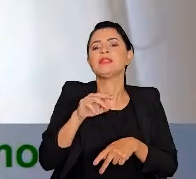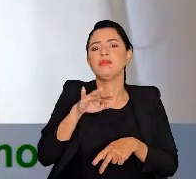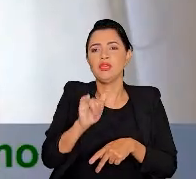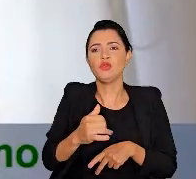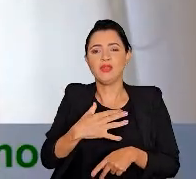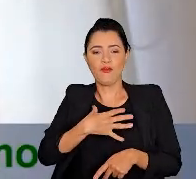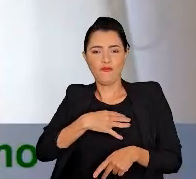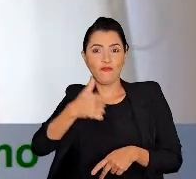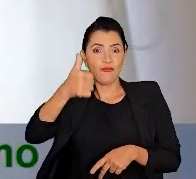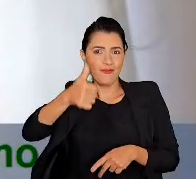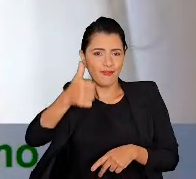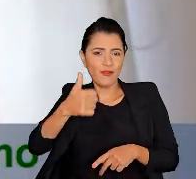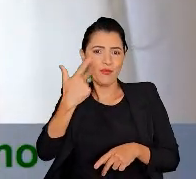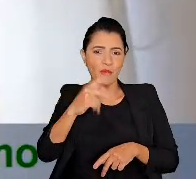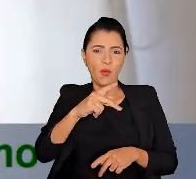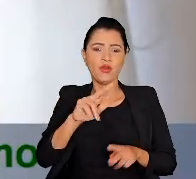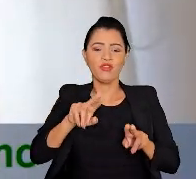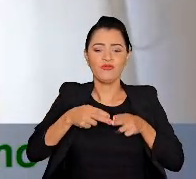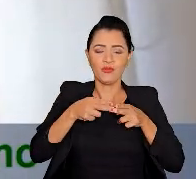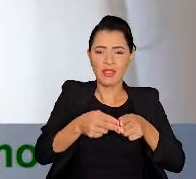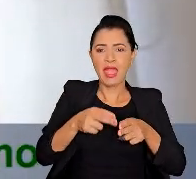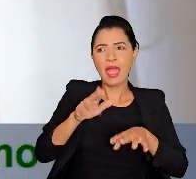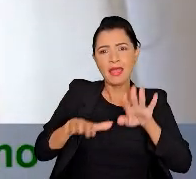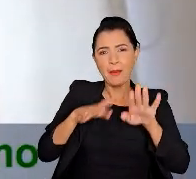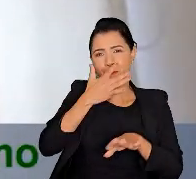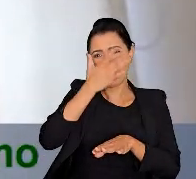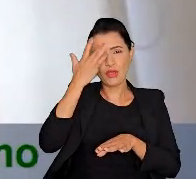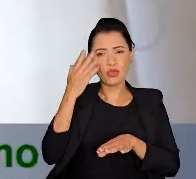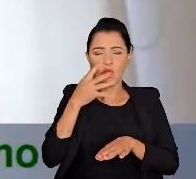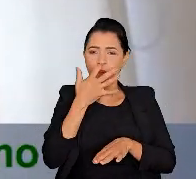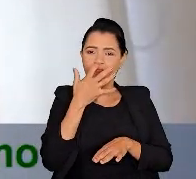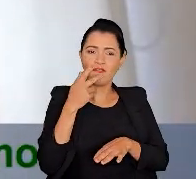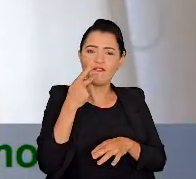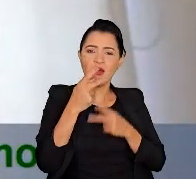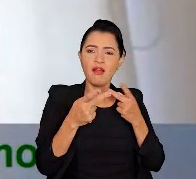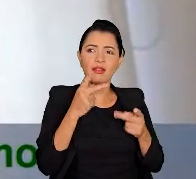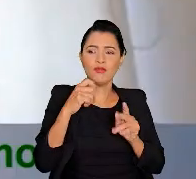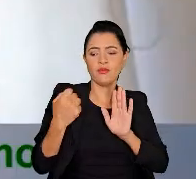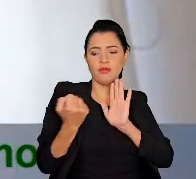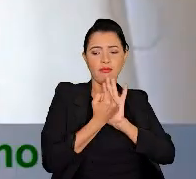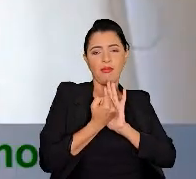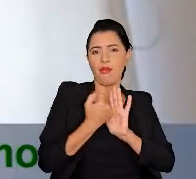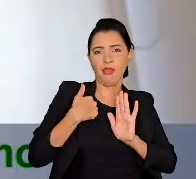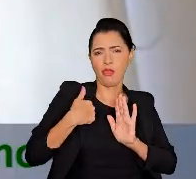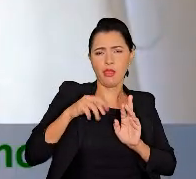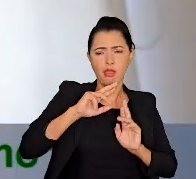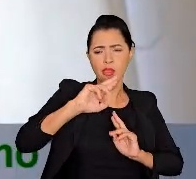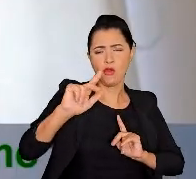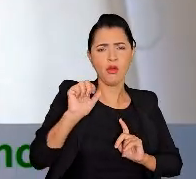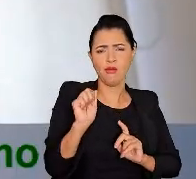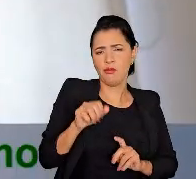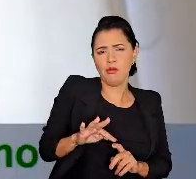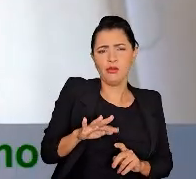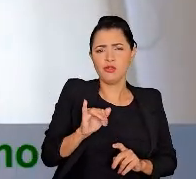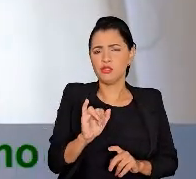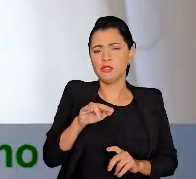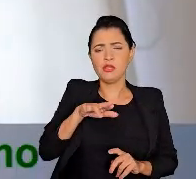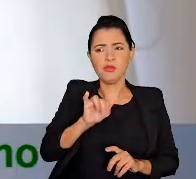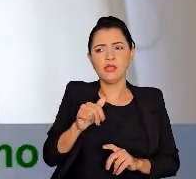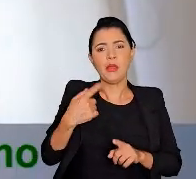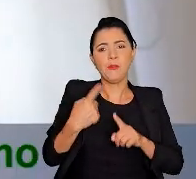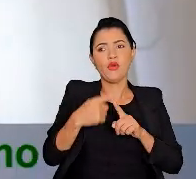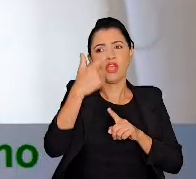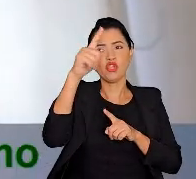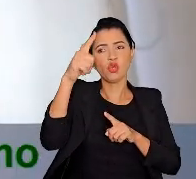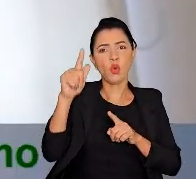às vezes, quem alega não poder ser rotulado como antissemita porque faz parte de alguns dos outros